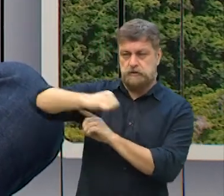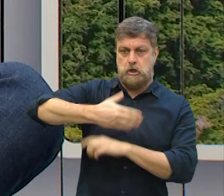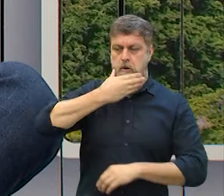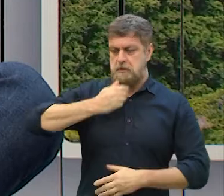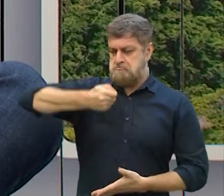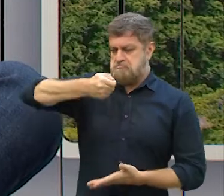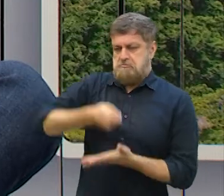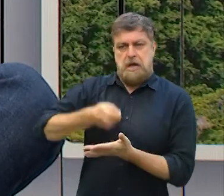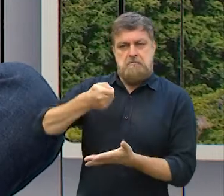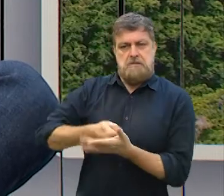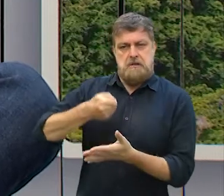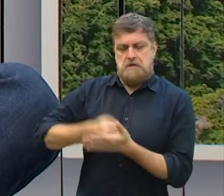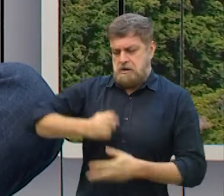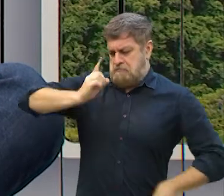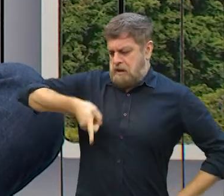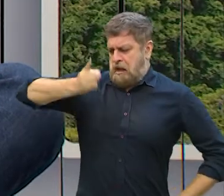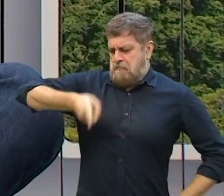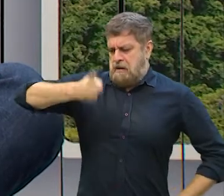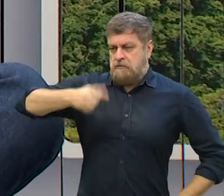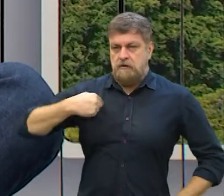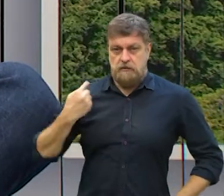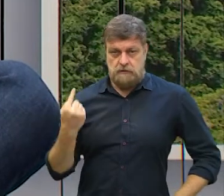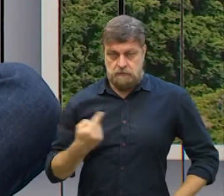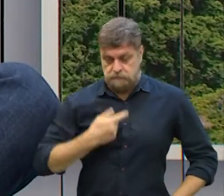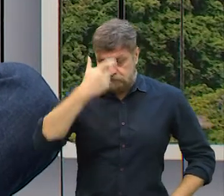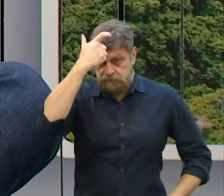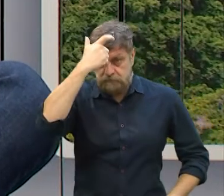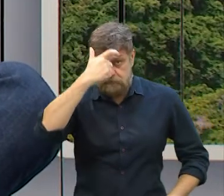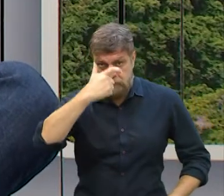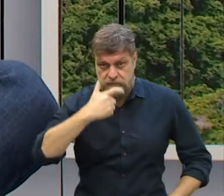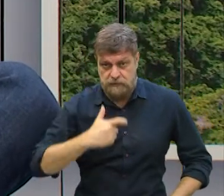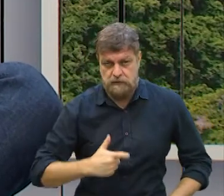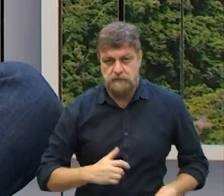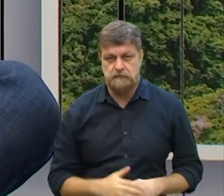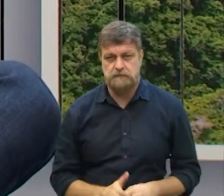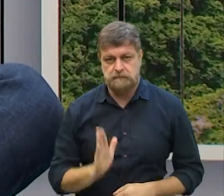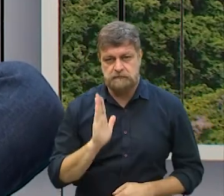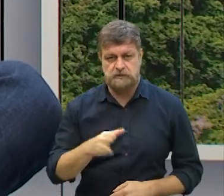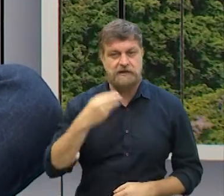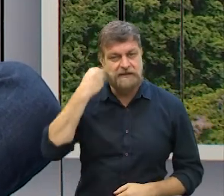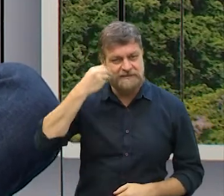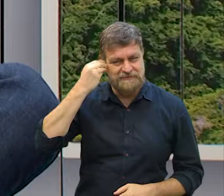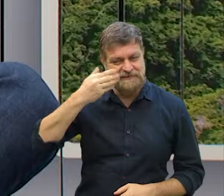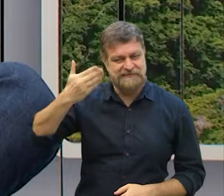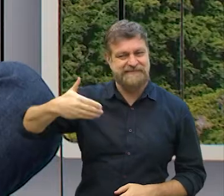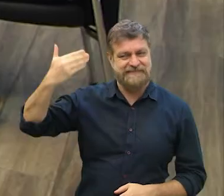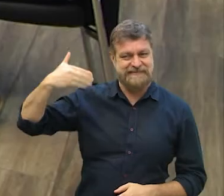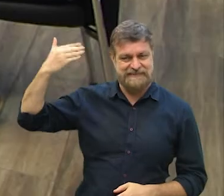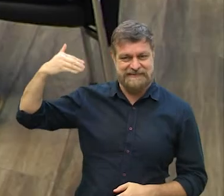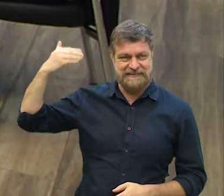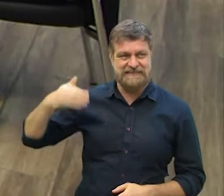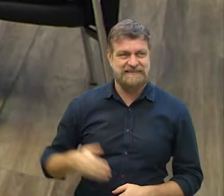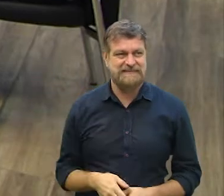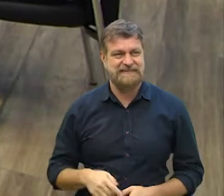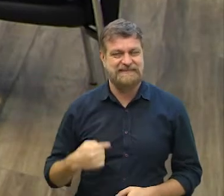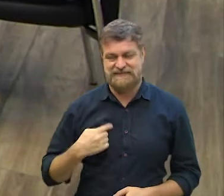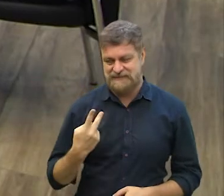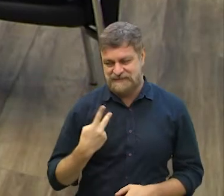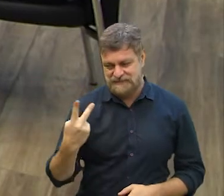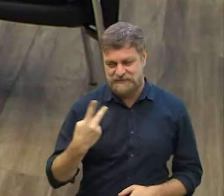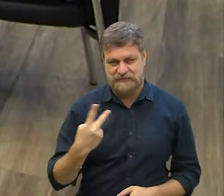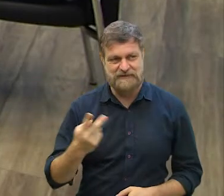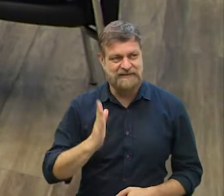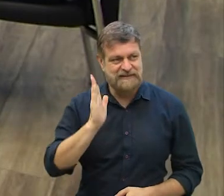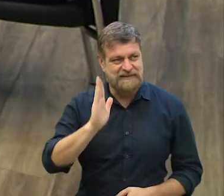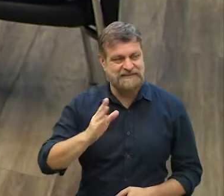sociedade machista que até então a gente vivia, ou que eu sou um pouco mais experiente, eu e o Marcelo, né,